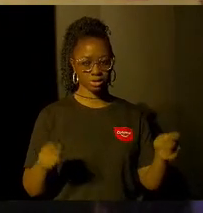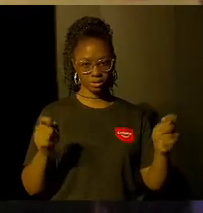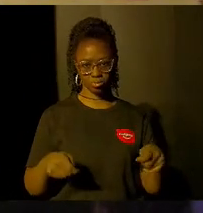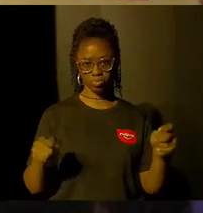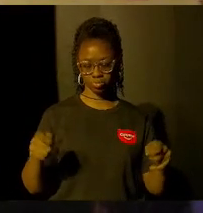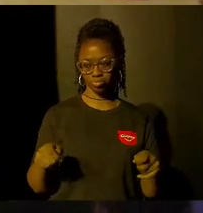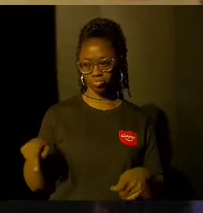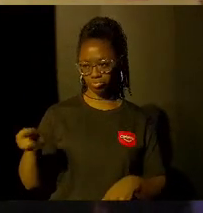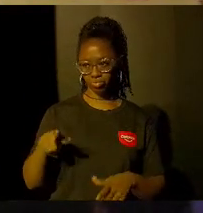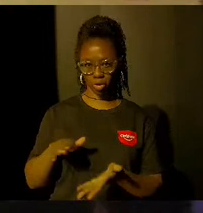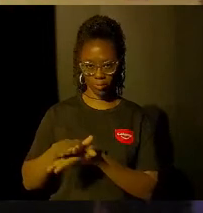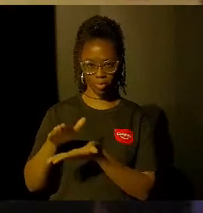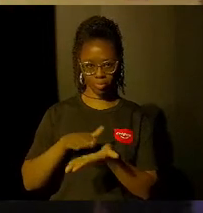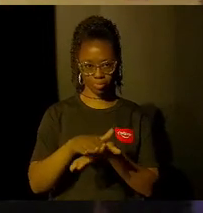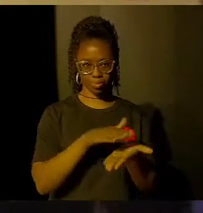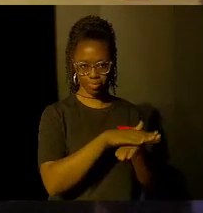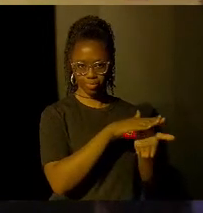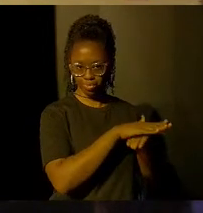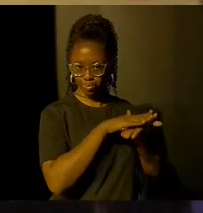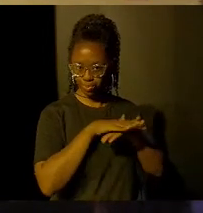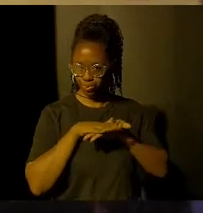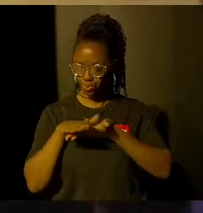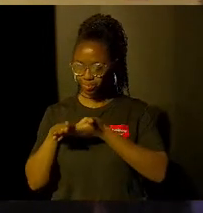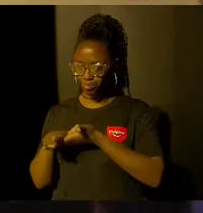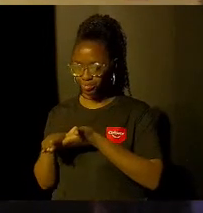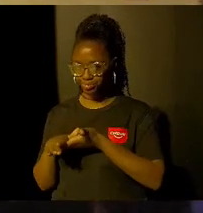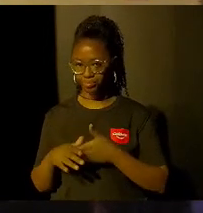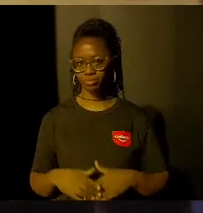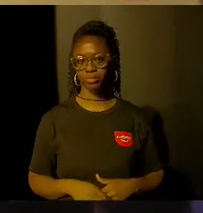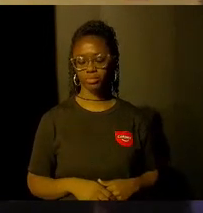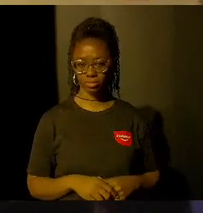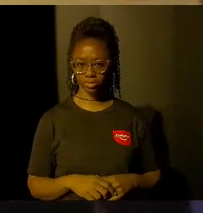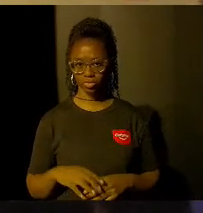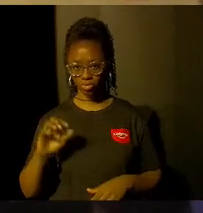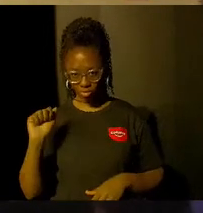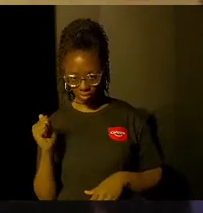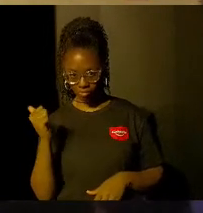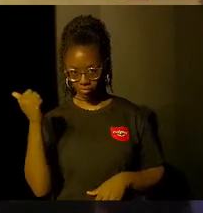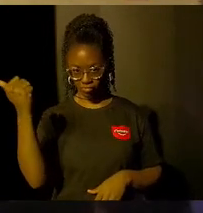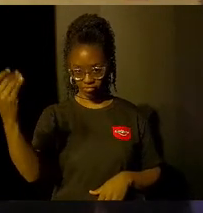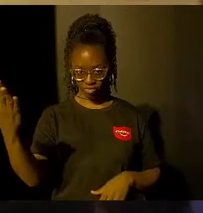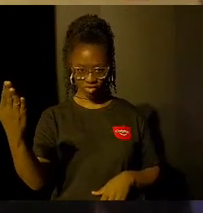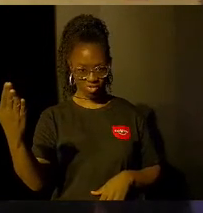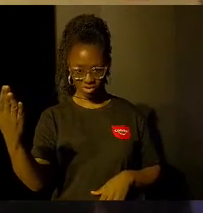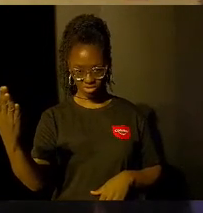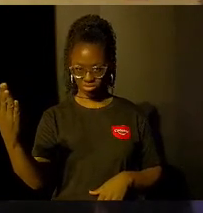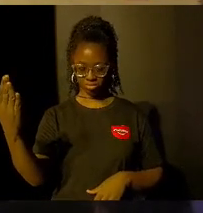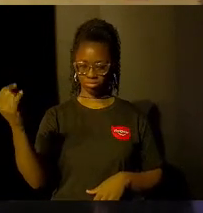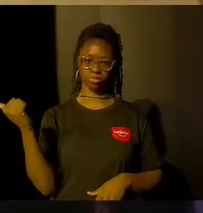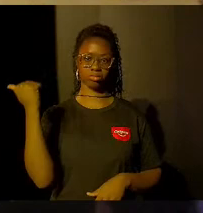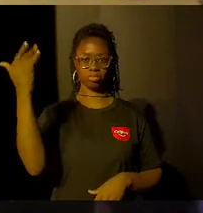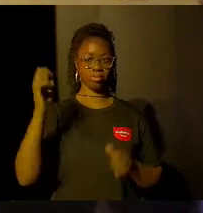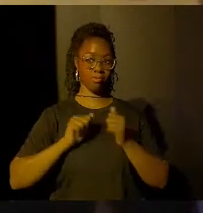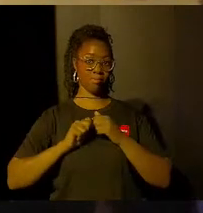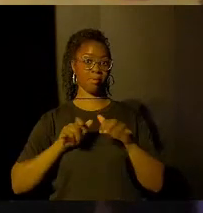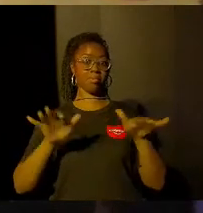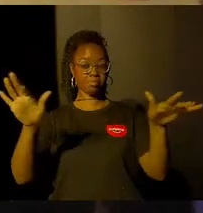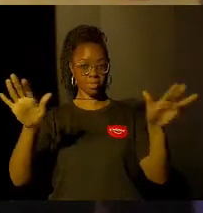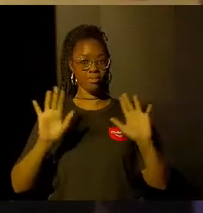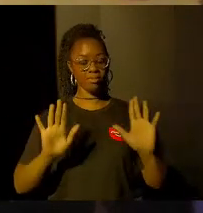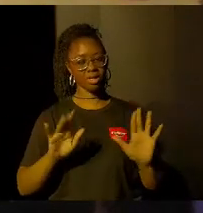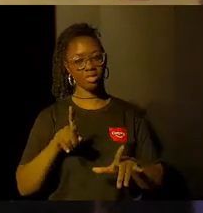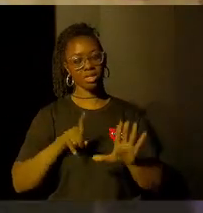publicação além além do do Atlântico em Angola Angola tem uma tem uma